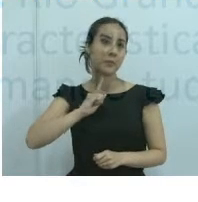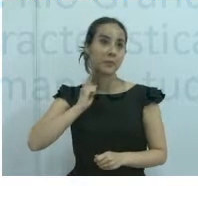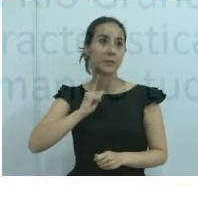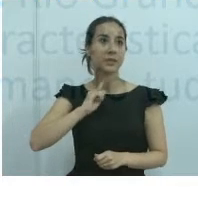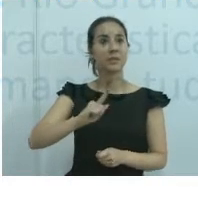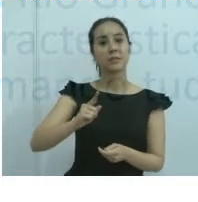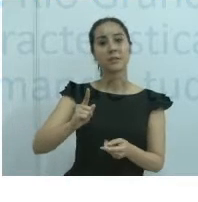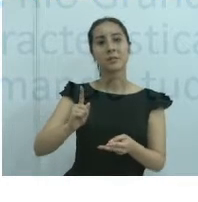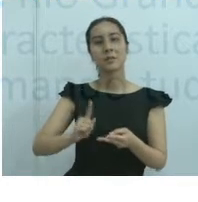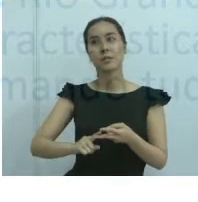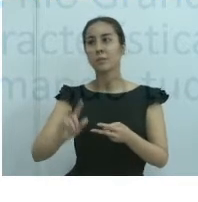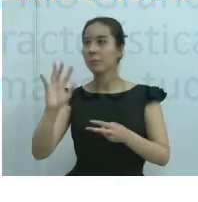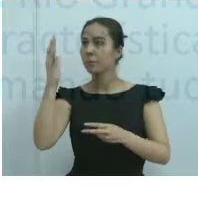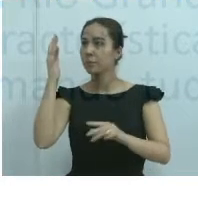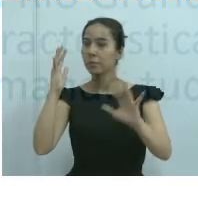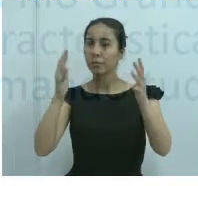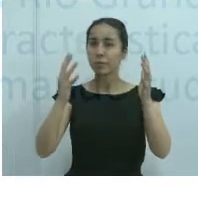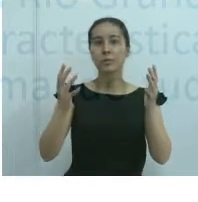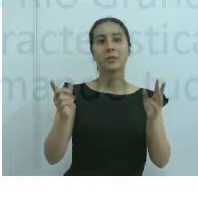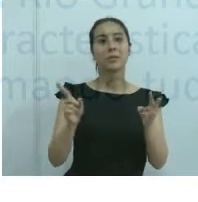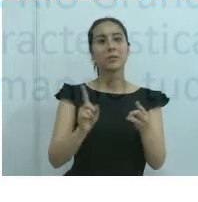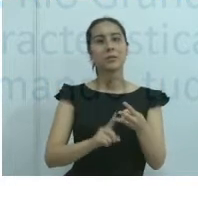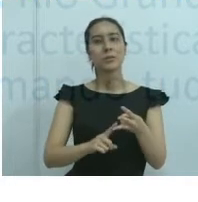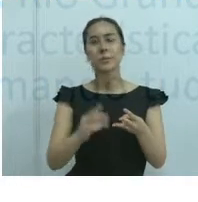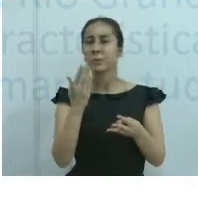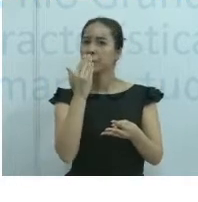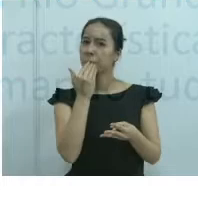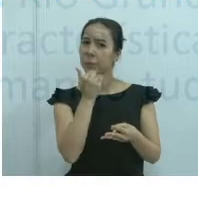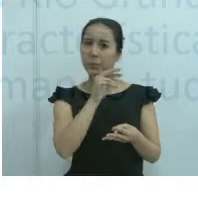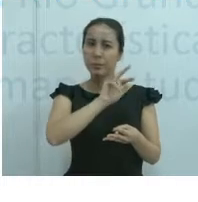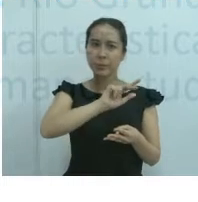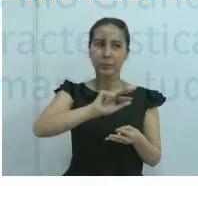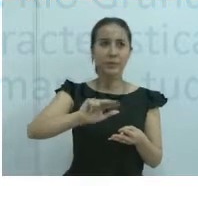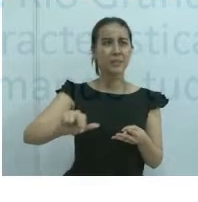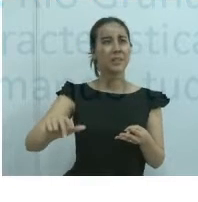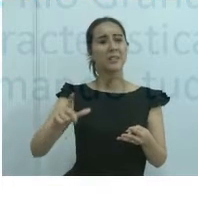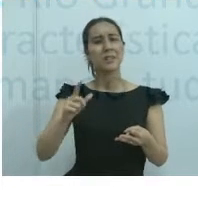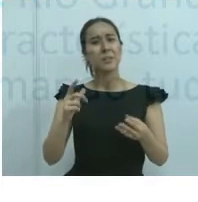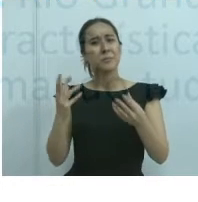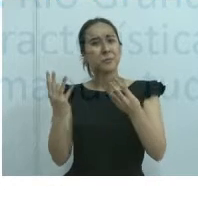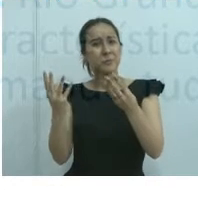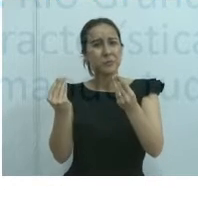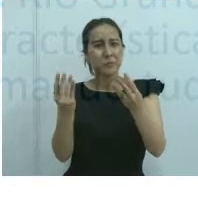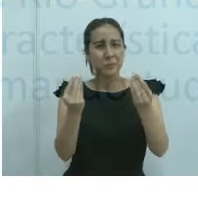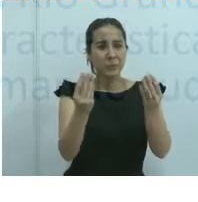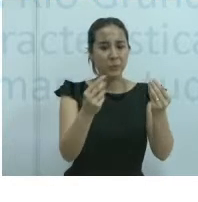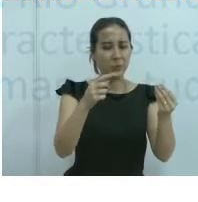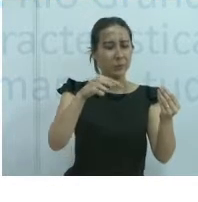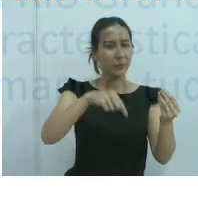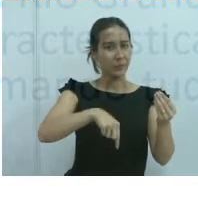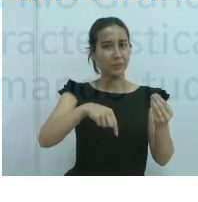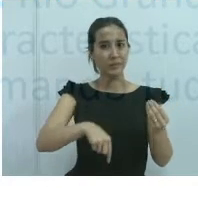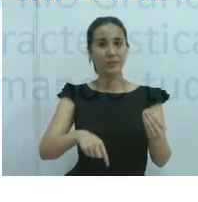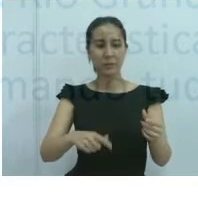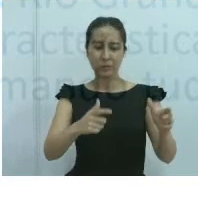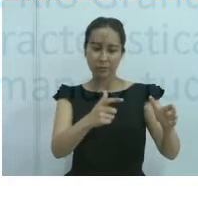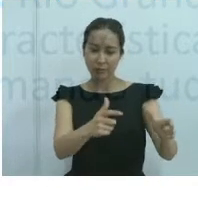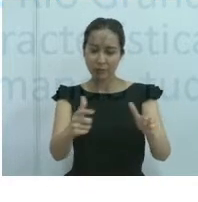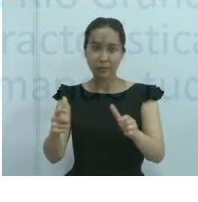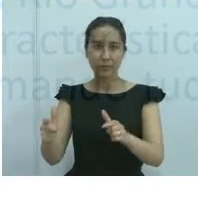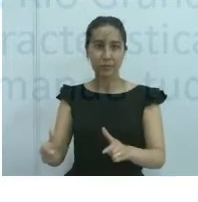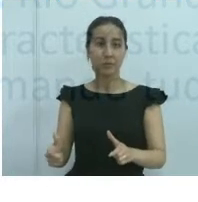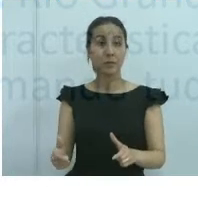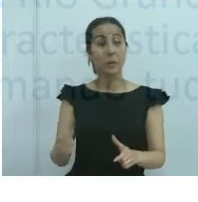culturais possibilidades gastronômicas há muito para se fazer aqui na região vamos pensar um pouquinho nisso pessoa